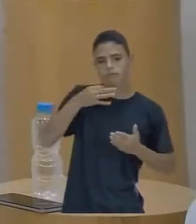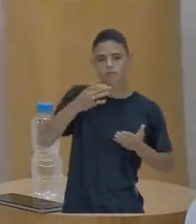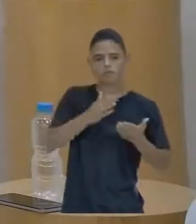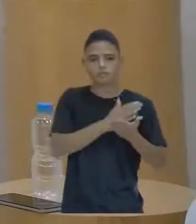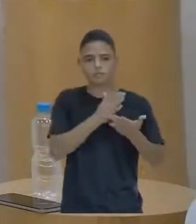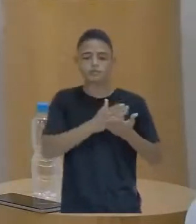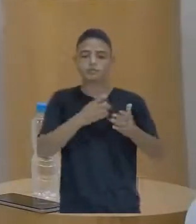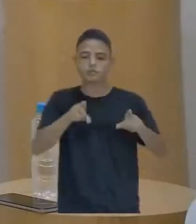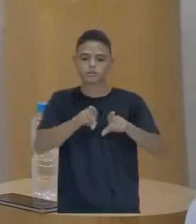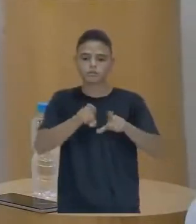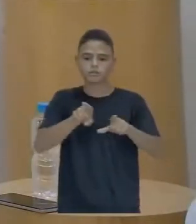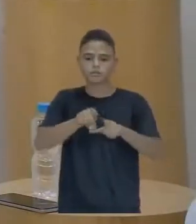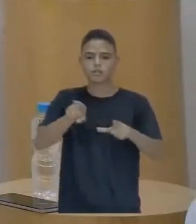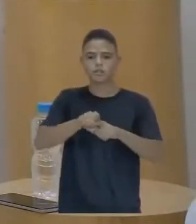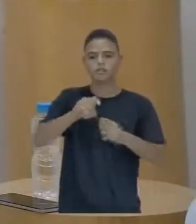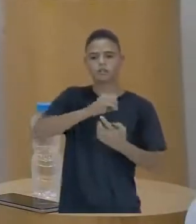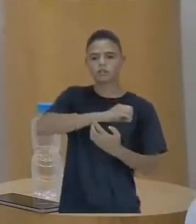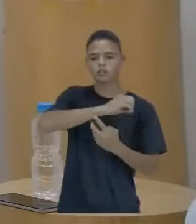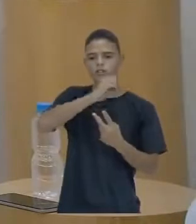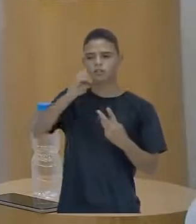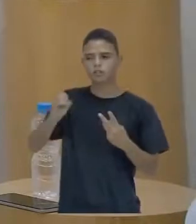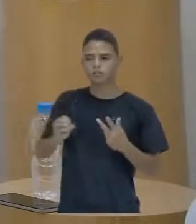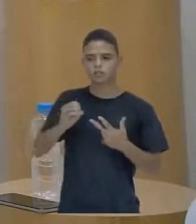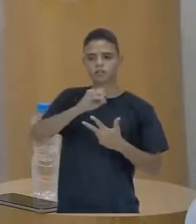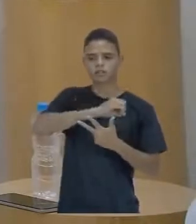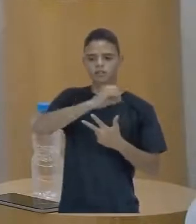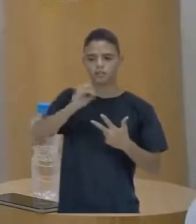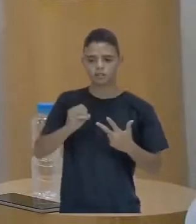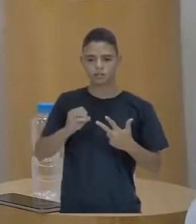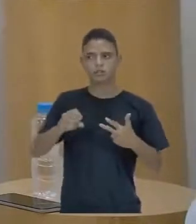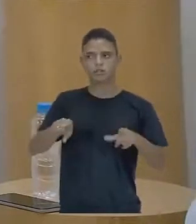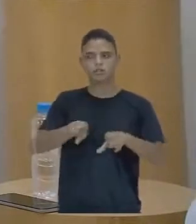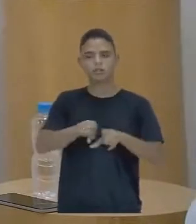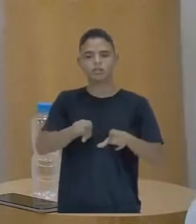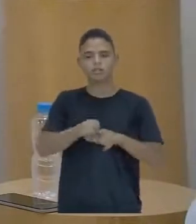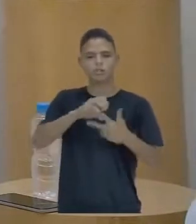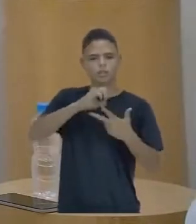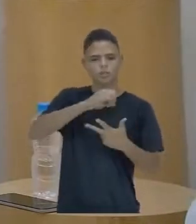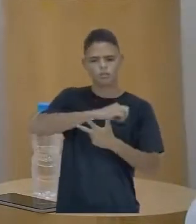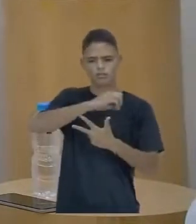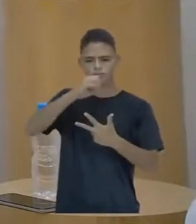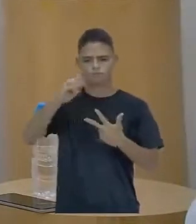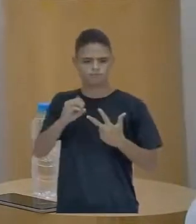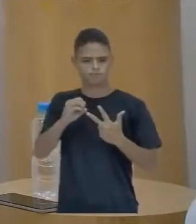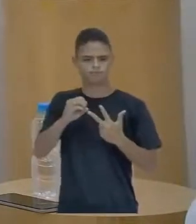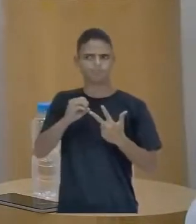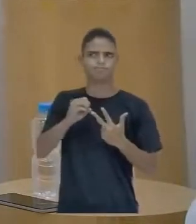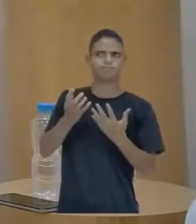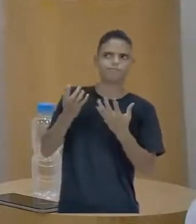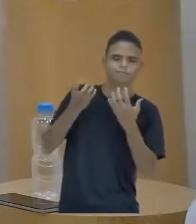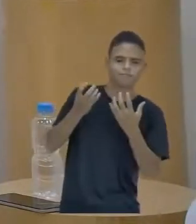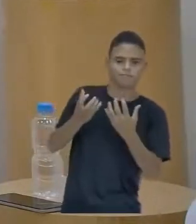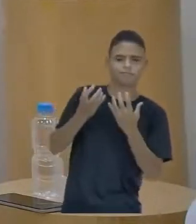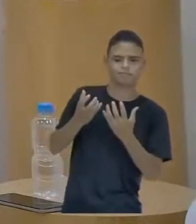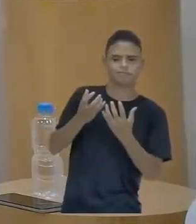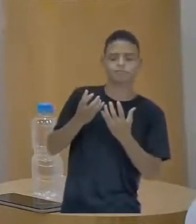de Enem também. Por quê? Porque, é claro, no Enem não pede artigo de opinião, pede um texto